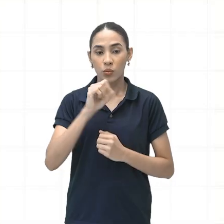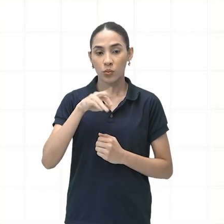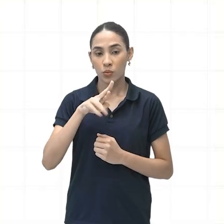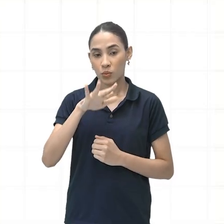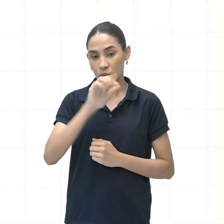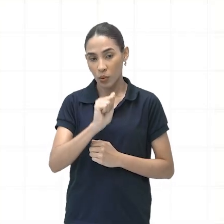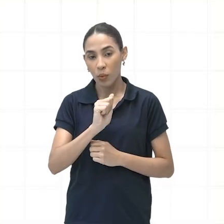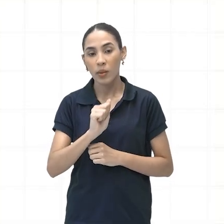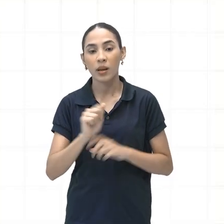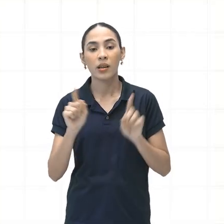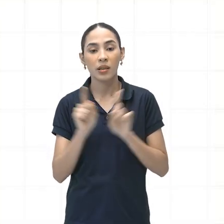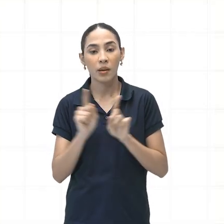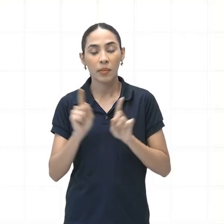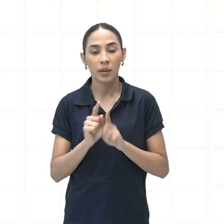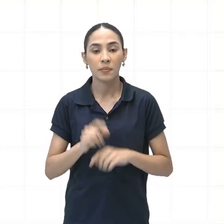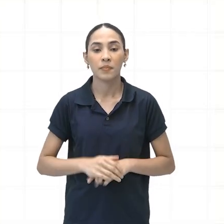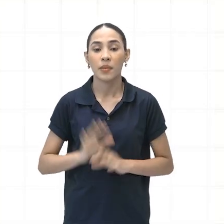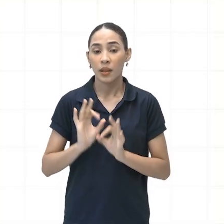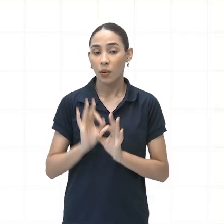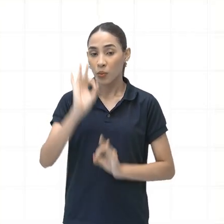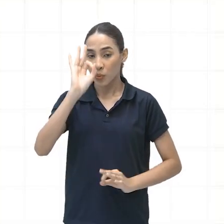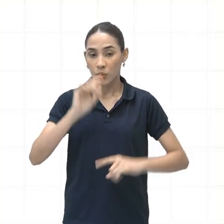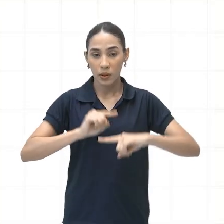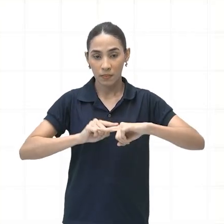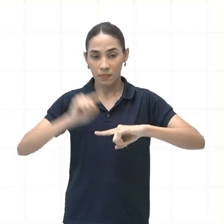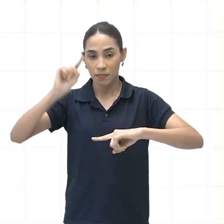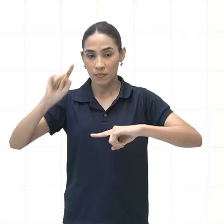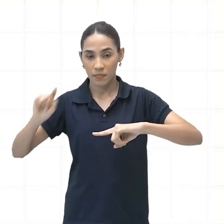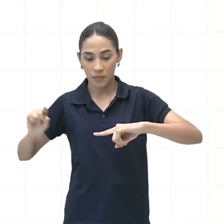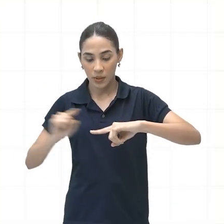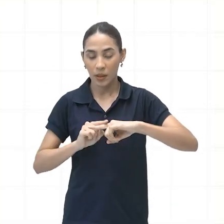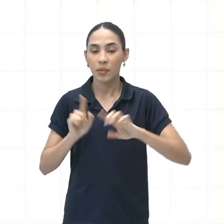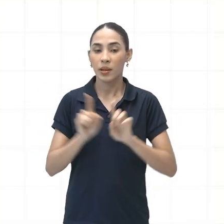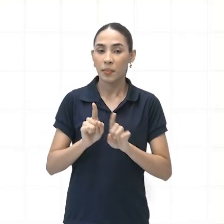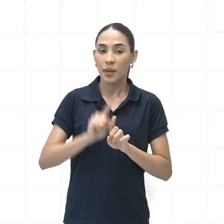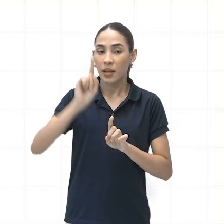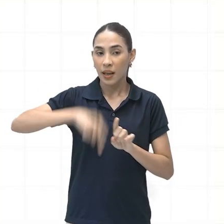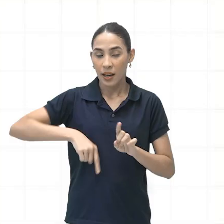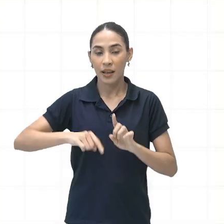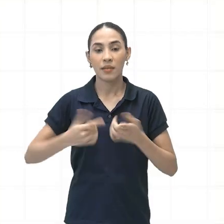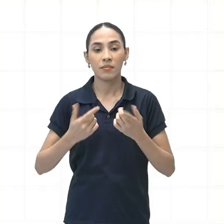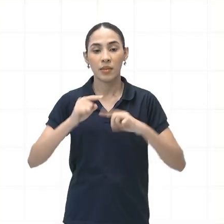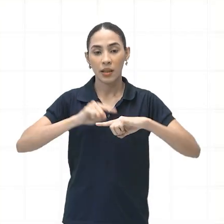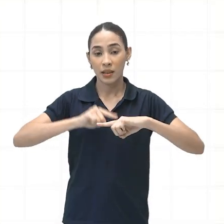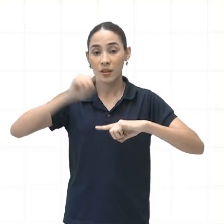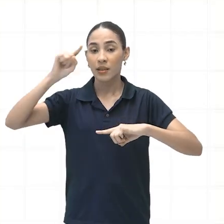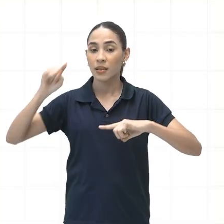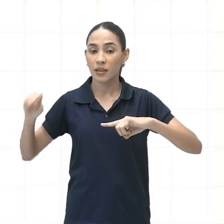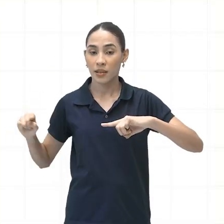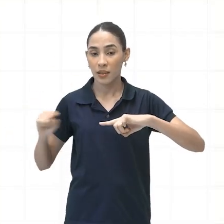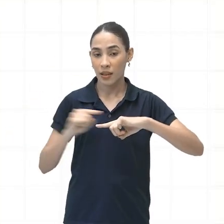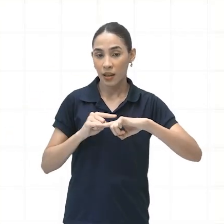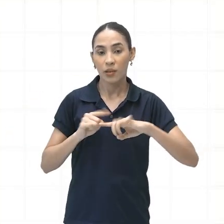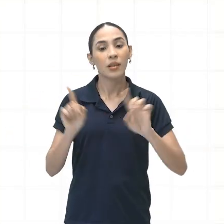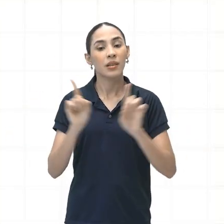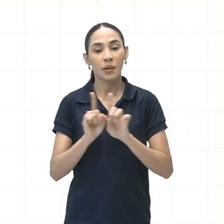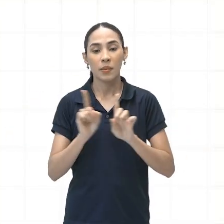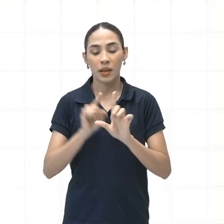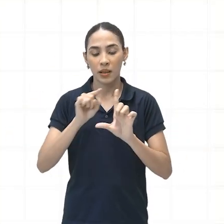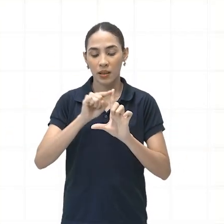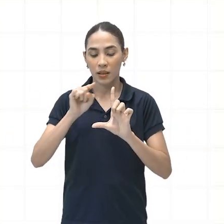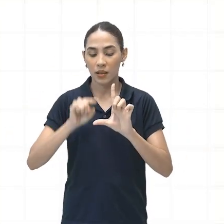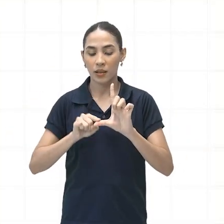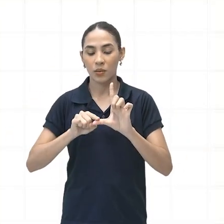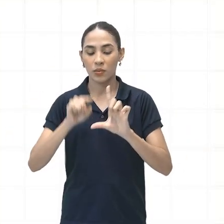a altura da pirâmide e os raios também era um triângulo, né? Com o mesmo ângulo